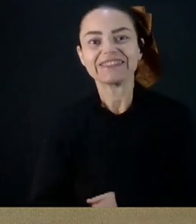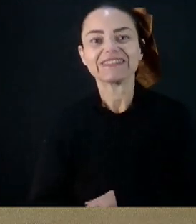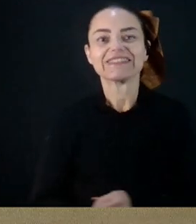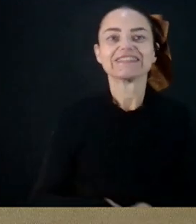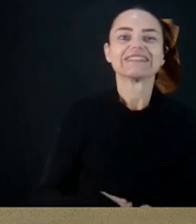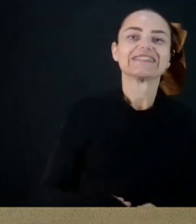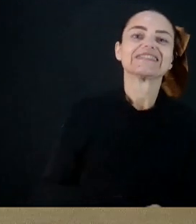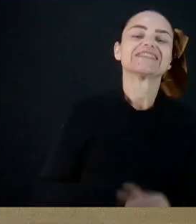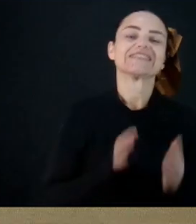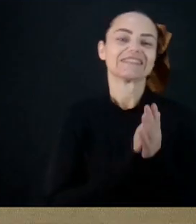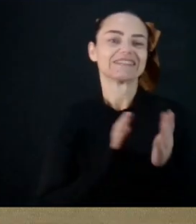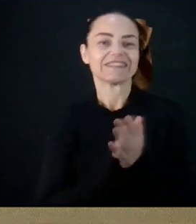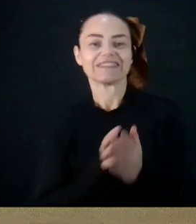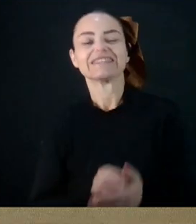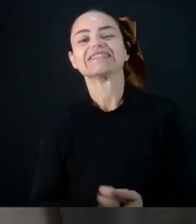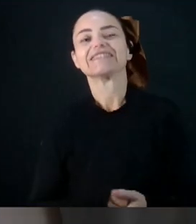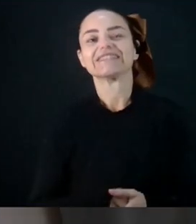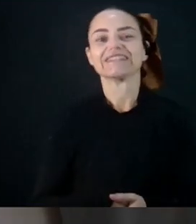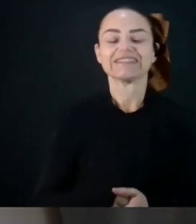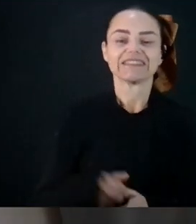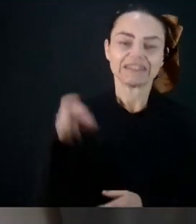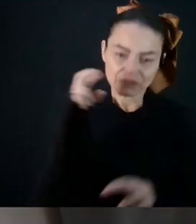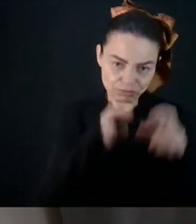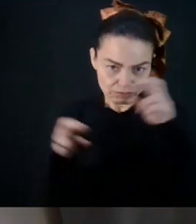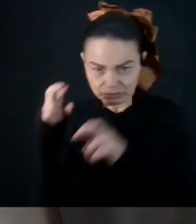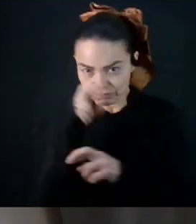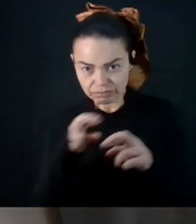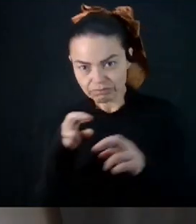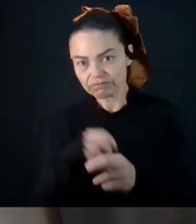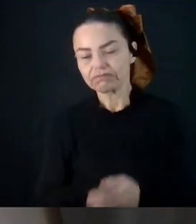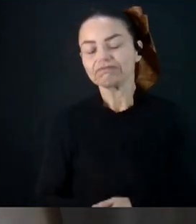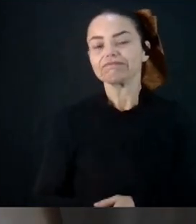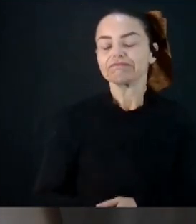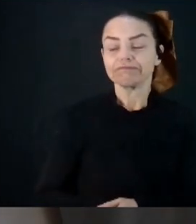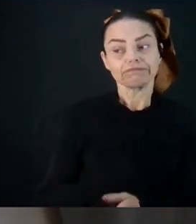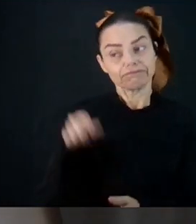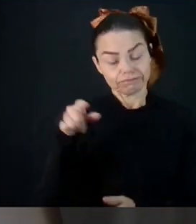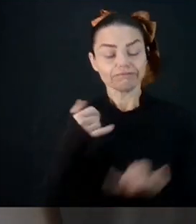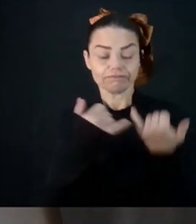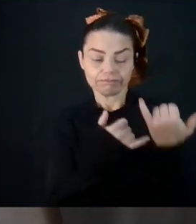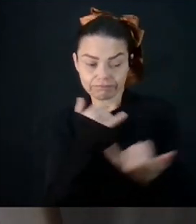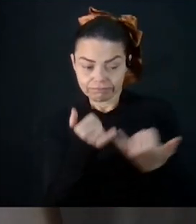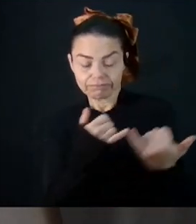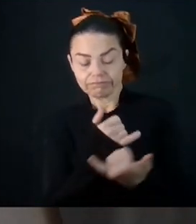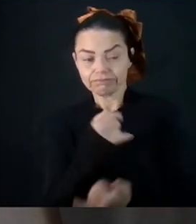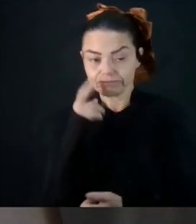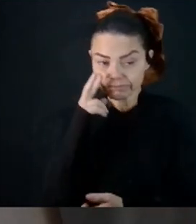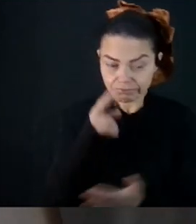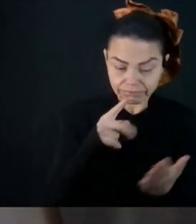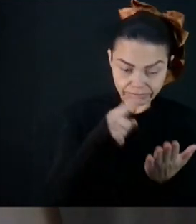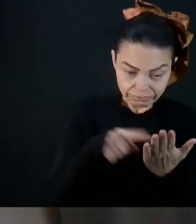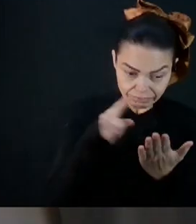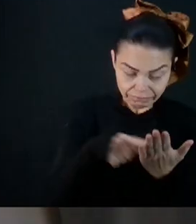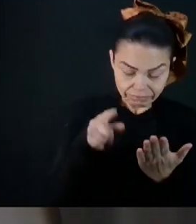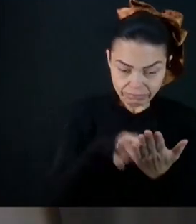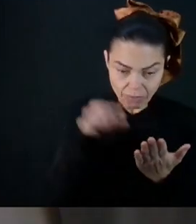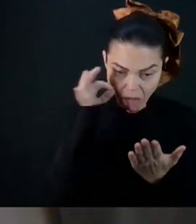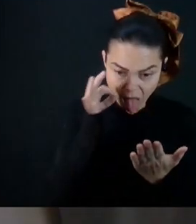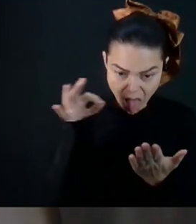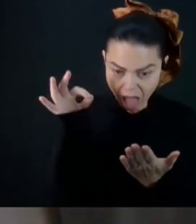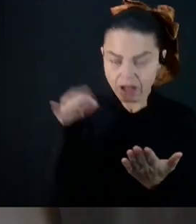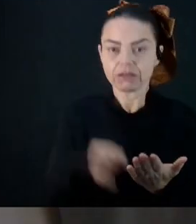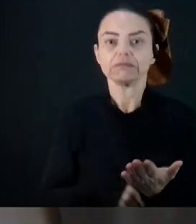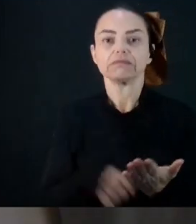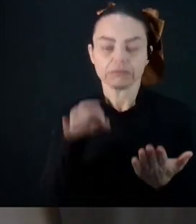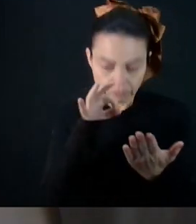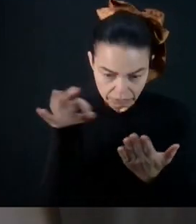Parabéns, gente! Então, muito supervisão. bom. Supervisione o que essa criança está brincando, vendo, assistindo. Não é que